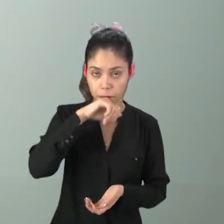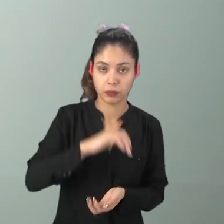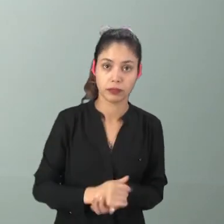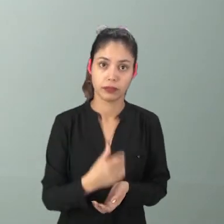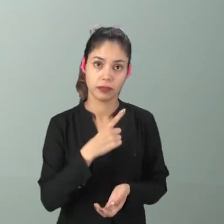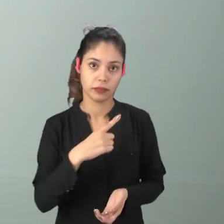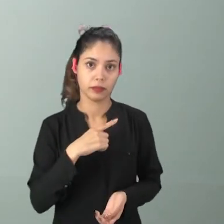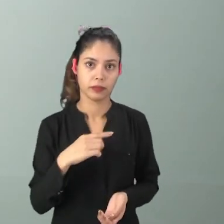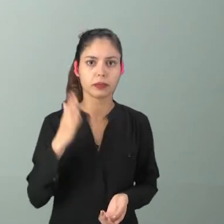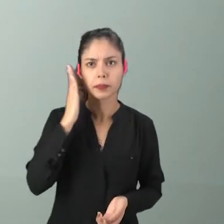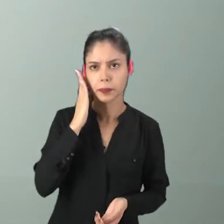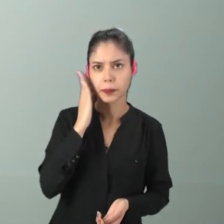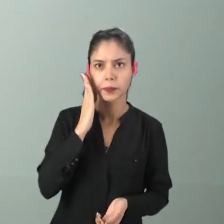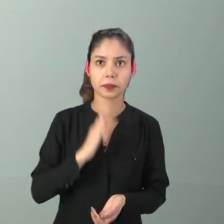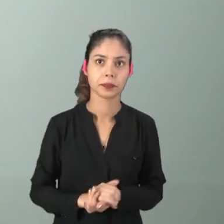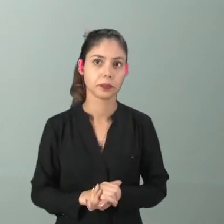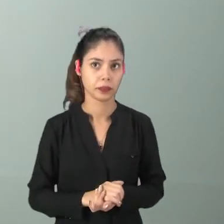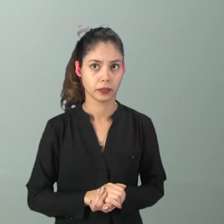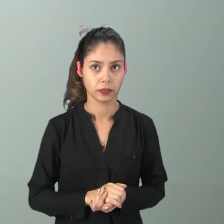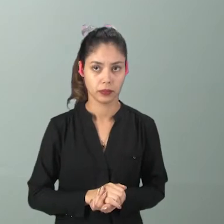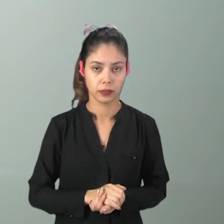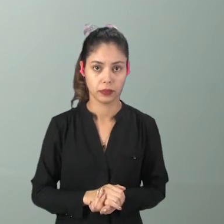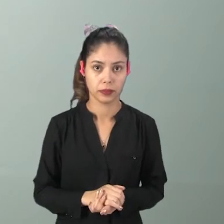uma compreensão de